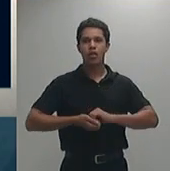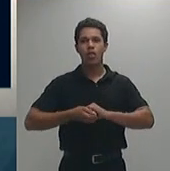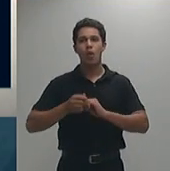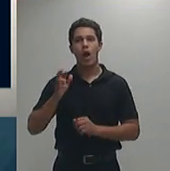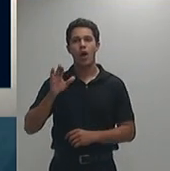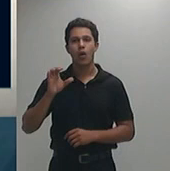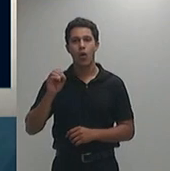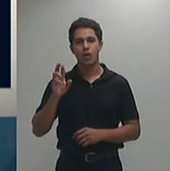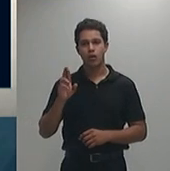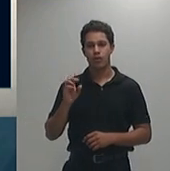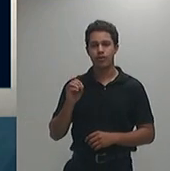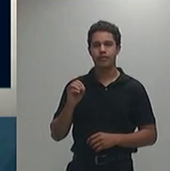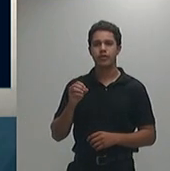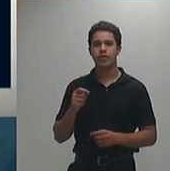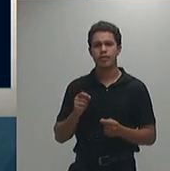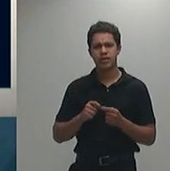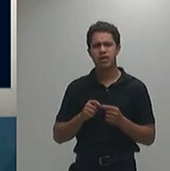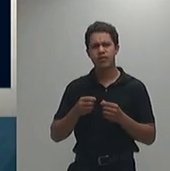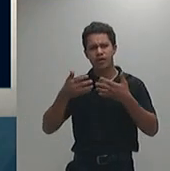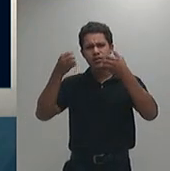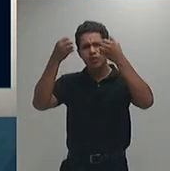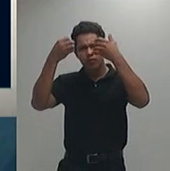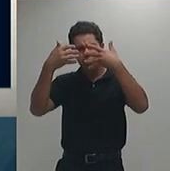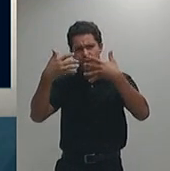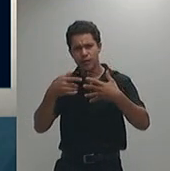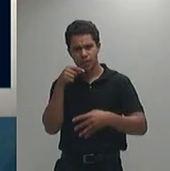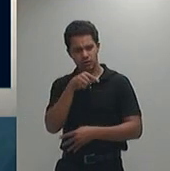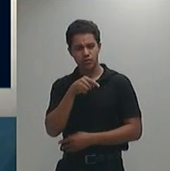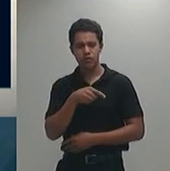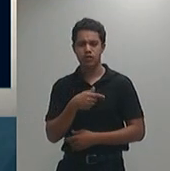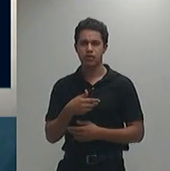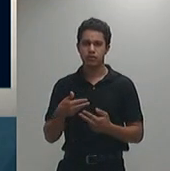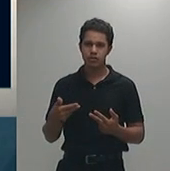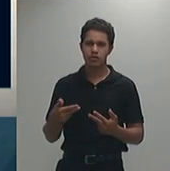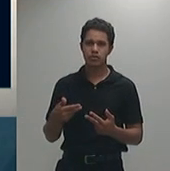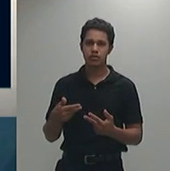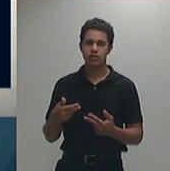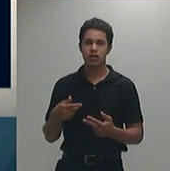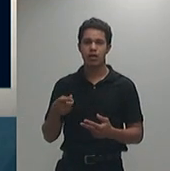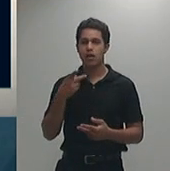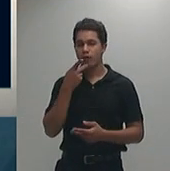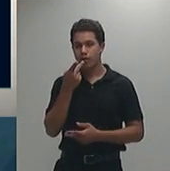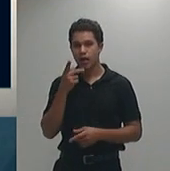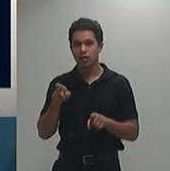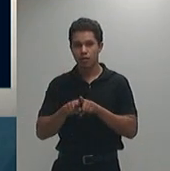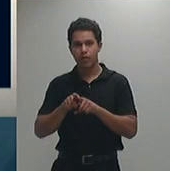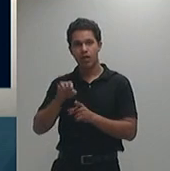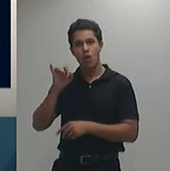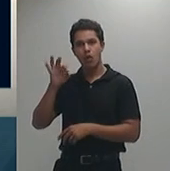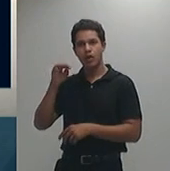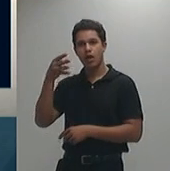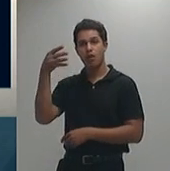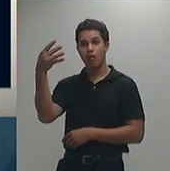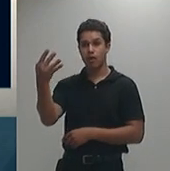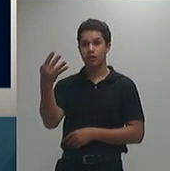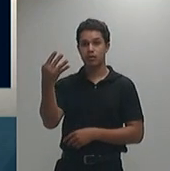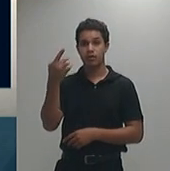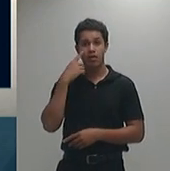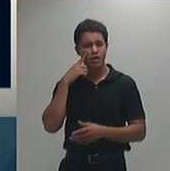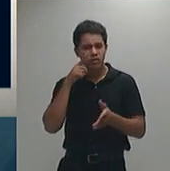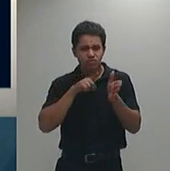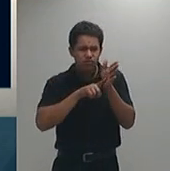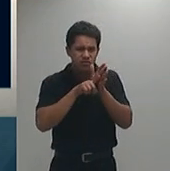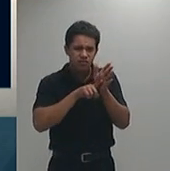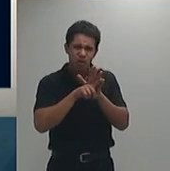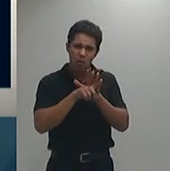ele bem fundamentado nesses pontos eu digo aqui no item 4 eminentes colegas examinando-se a